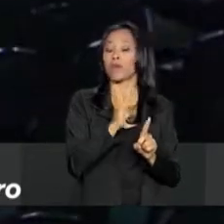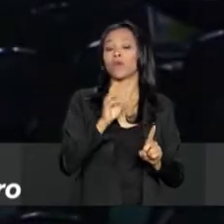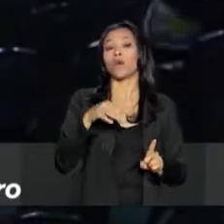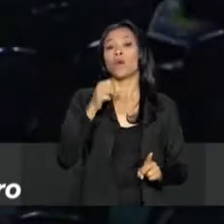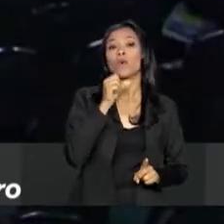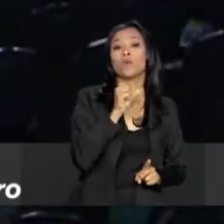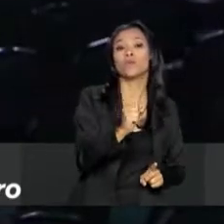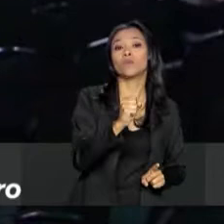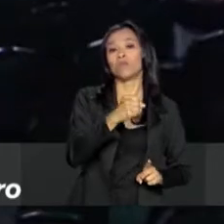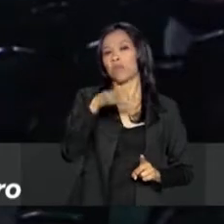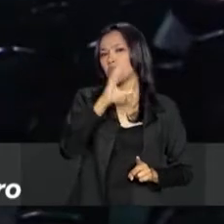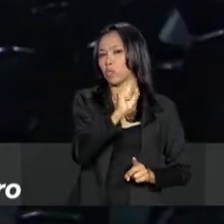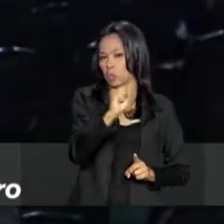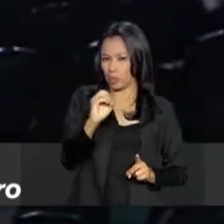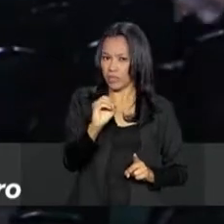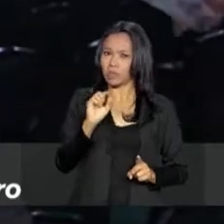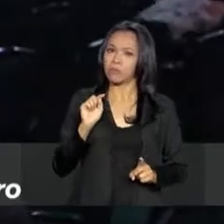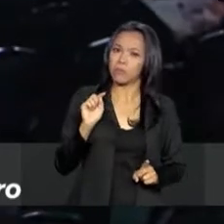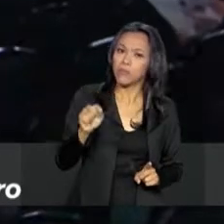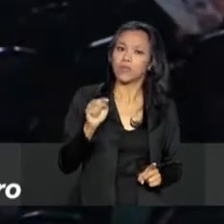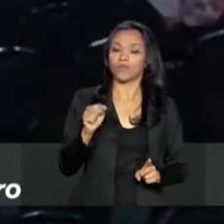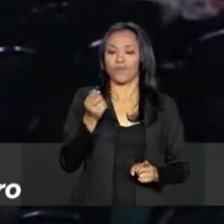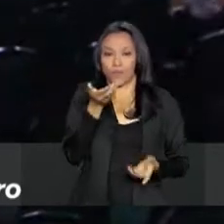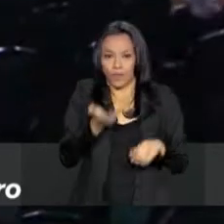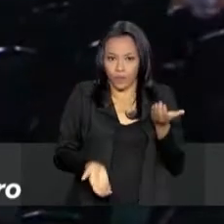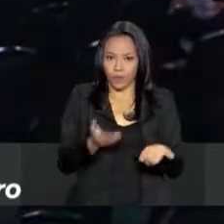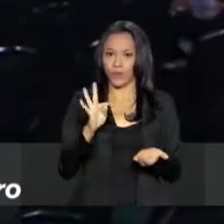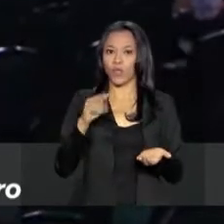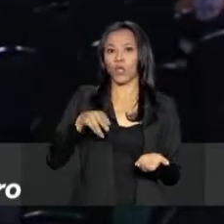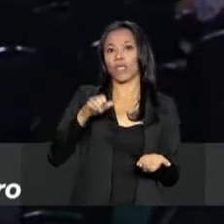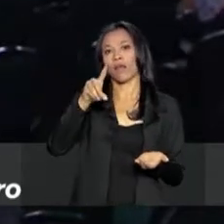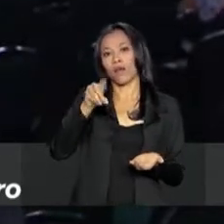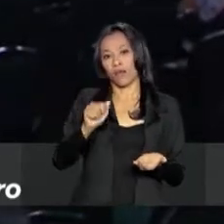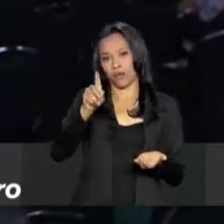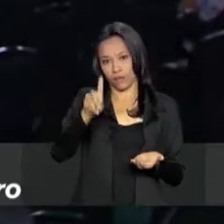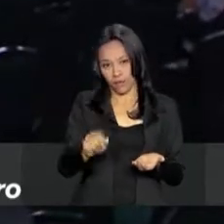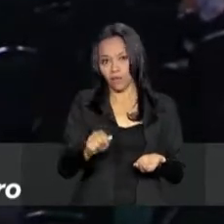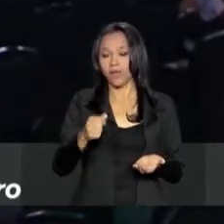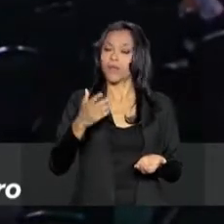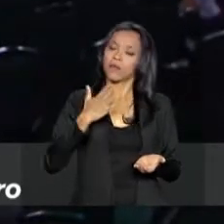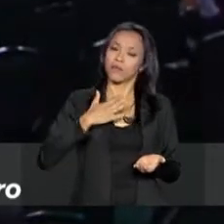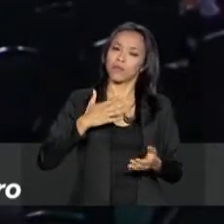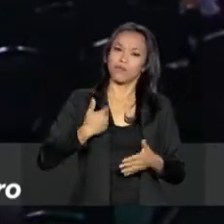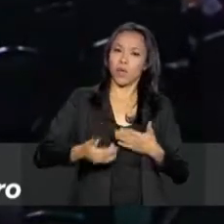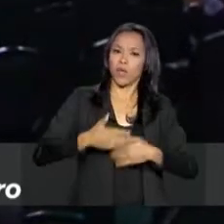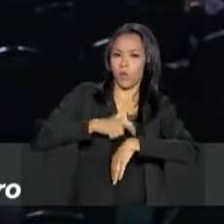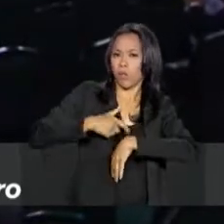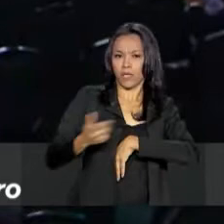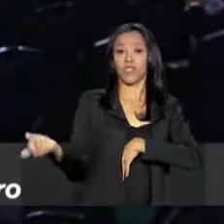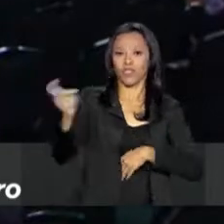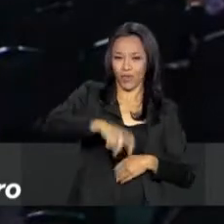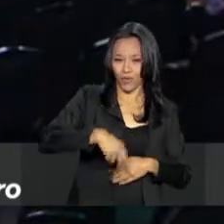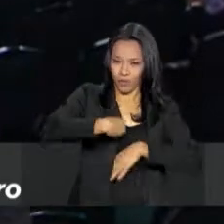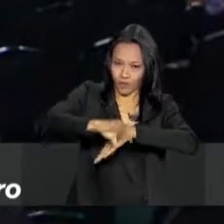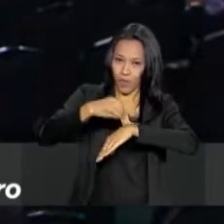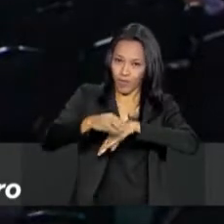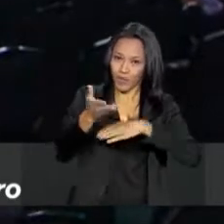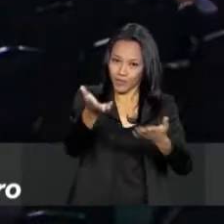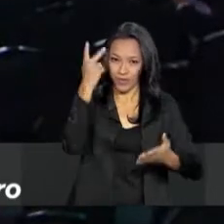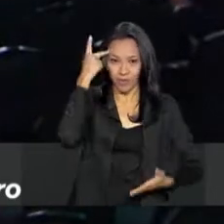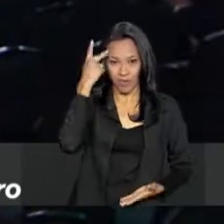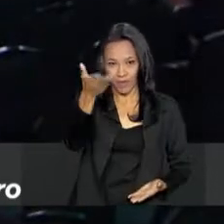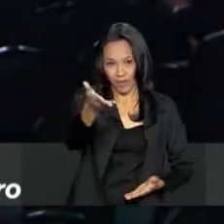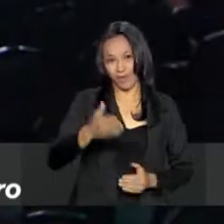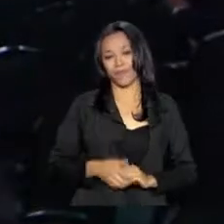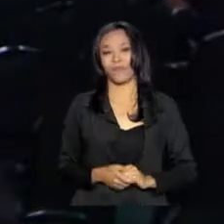de aço o agente vai conseguir acompanhar o evento aqui podemos voltar a qualquer momento com mais informações de são paulo